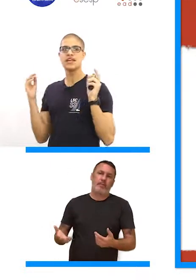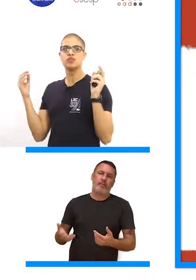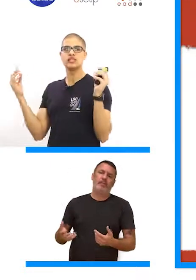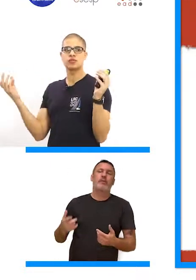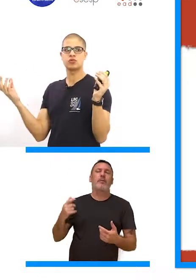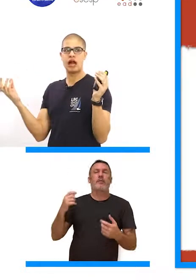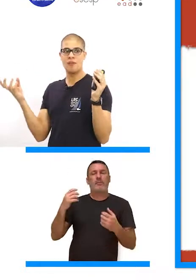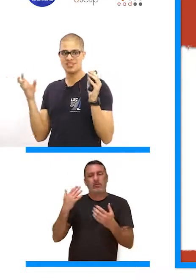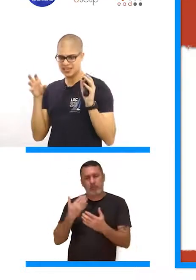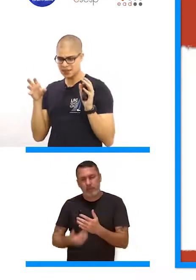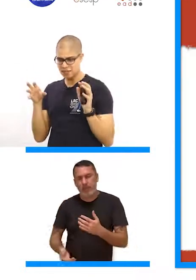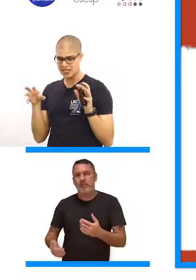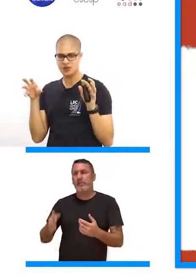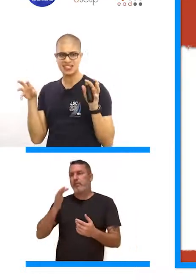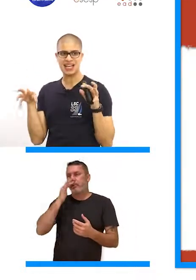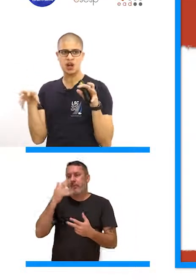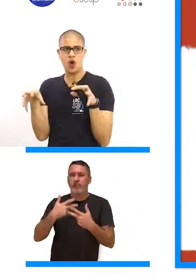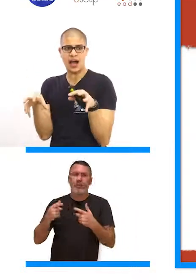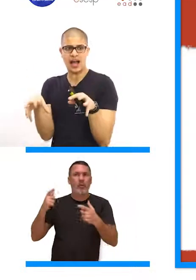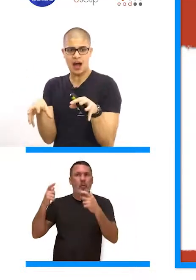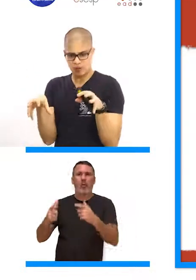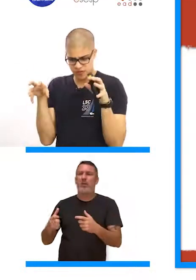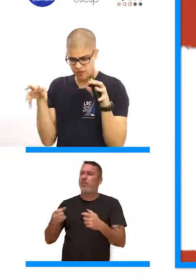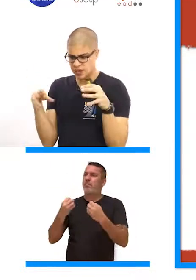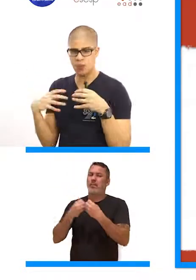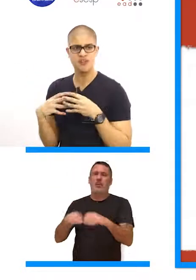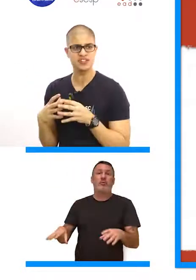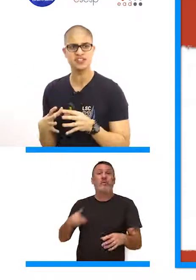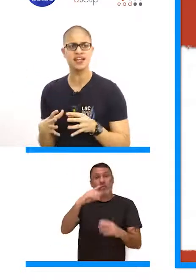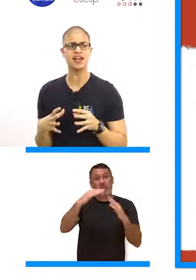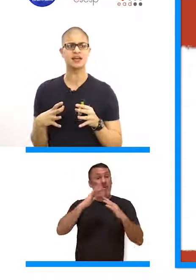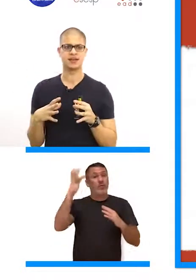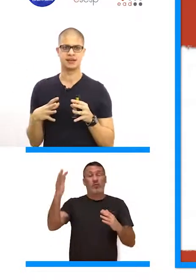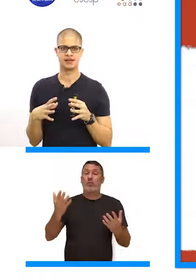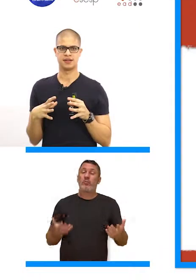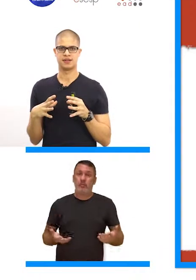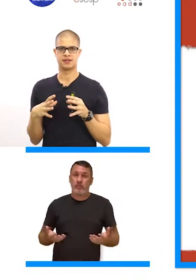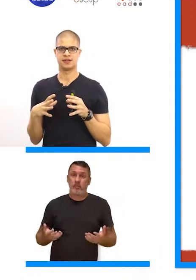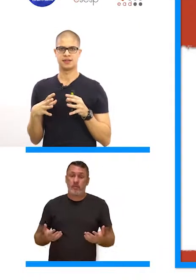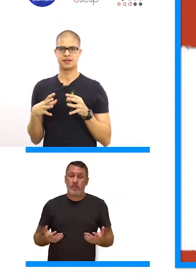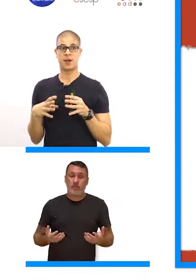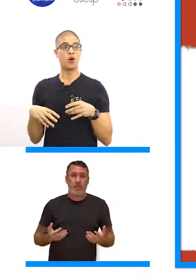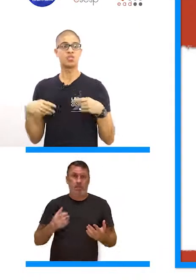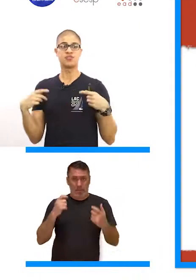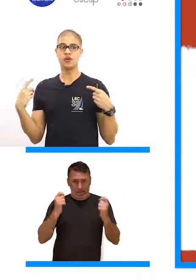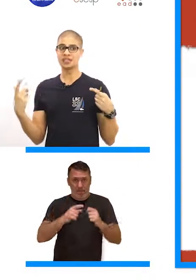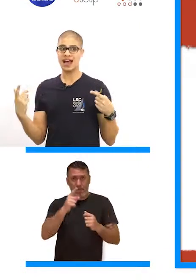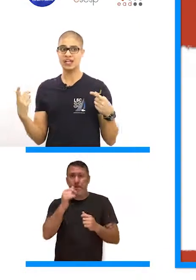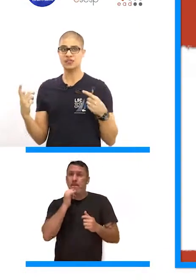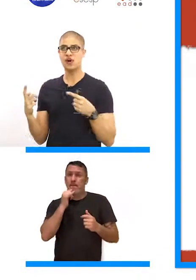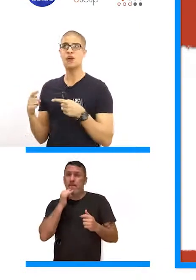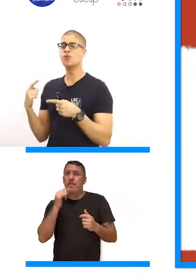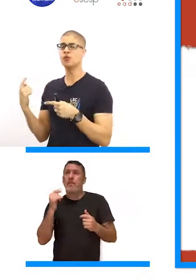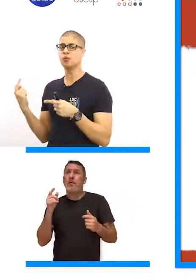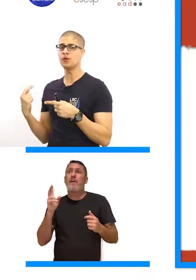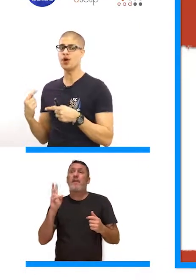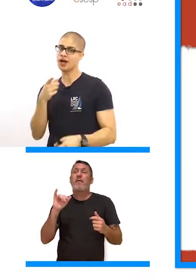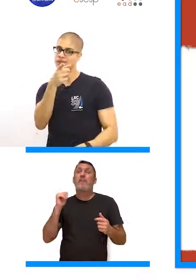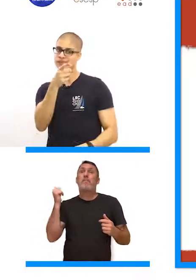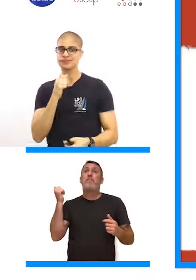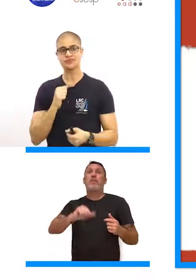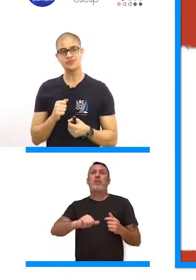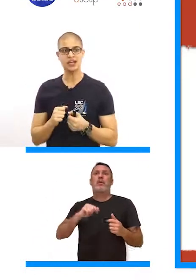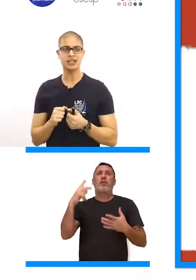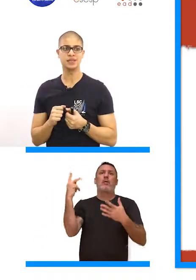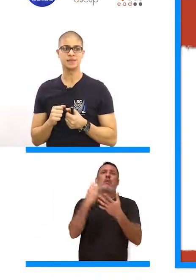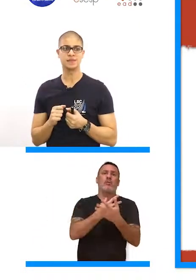ao meio natural, mas ali mesmo, numa escala local vivida por você. Pode voltar de forma muito